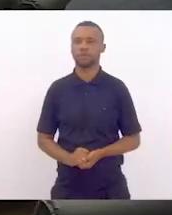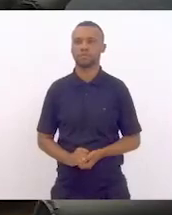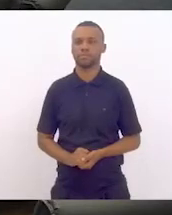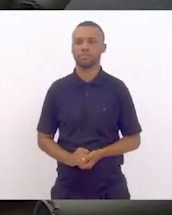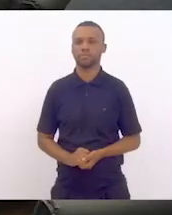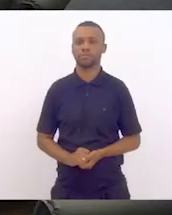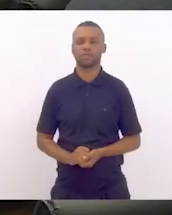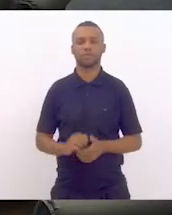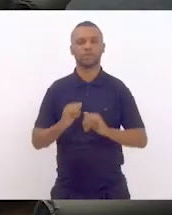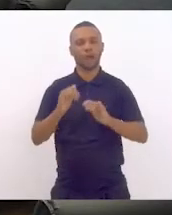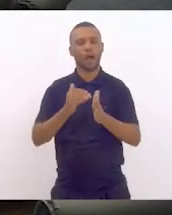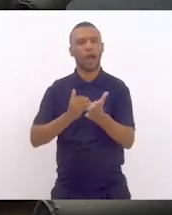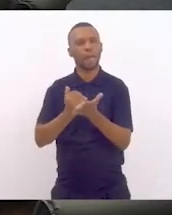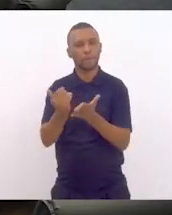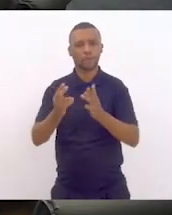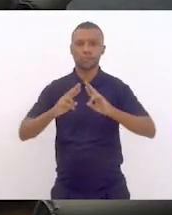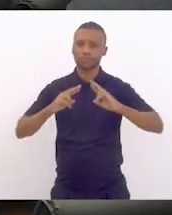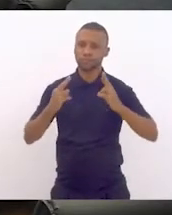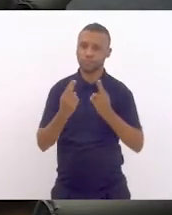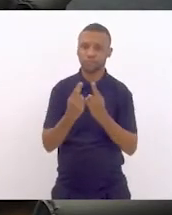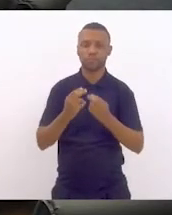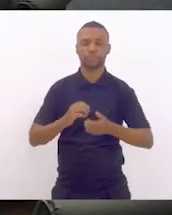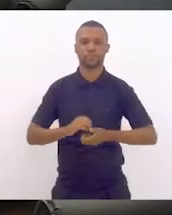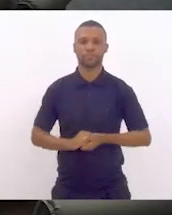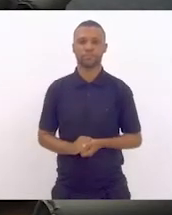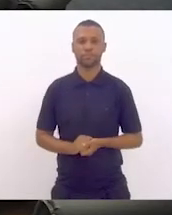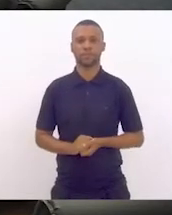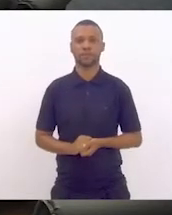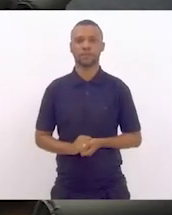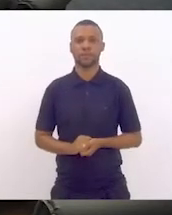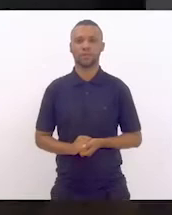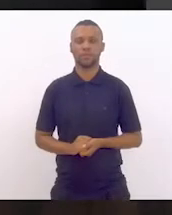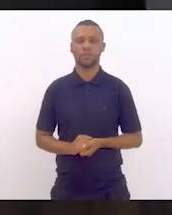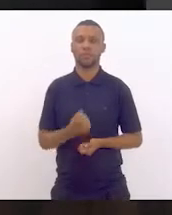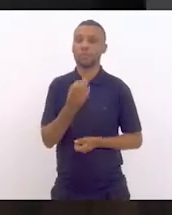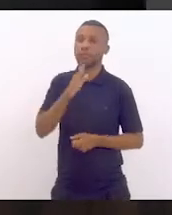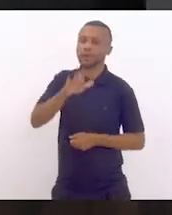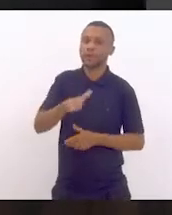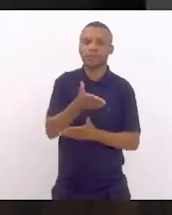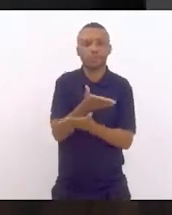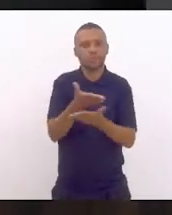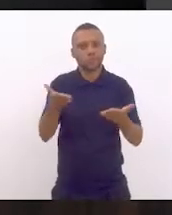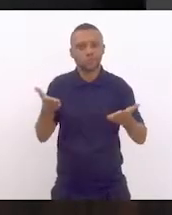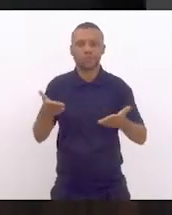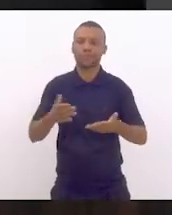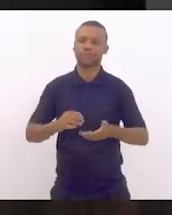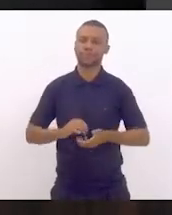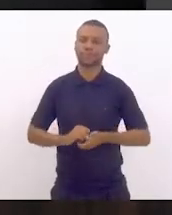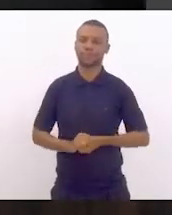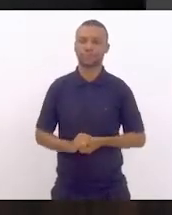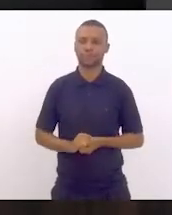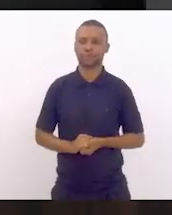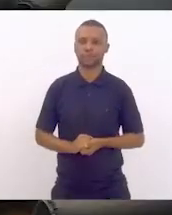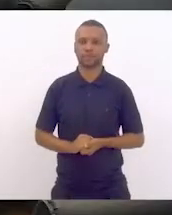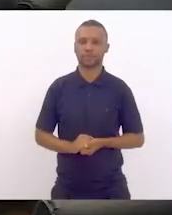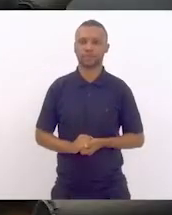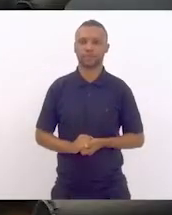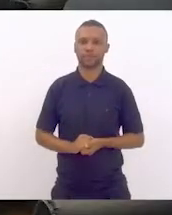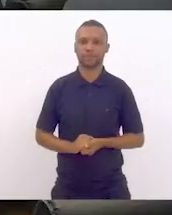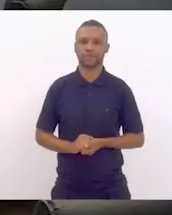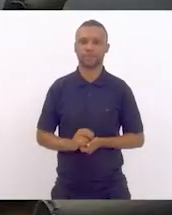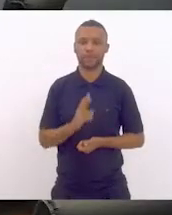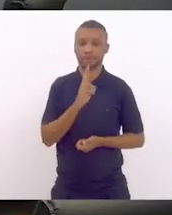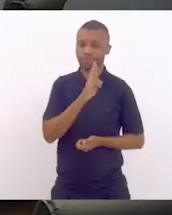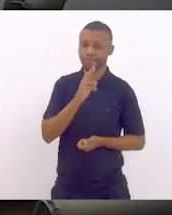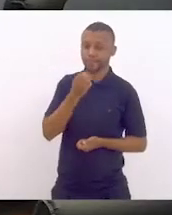Está reaberta a sessão. Passa-se a ordem do dia. Boa tarde a todas e todos. Boa tarde. Boa tarde.